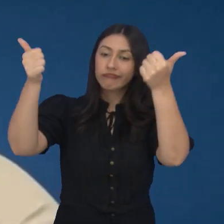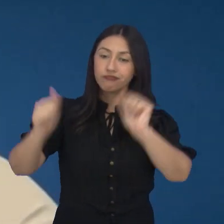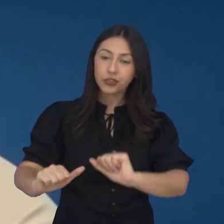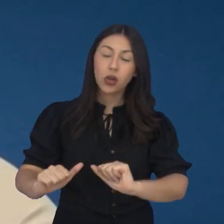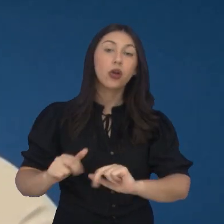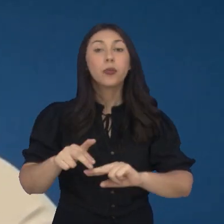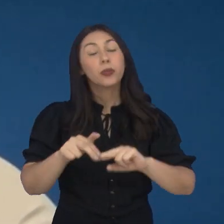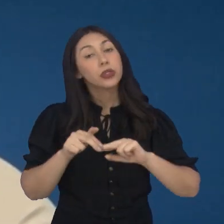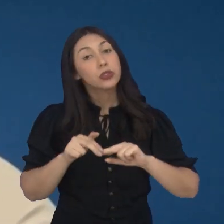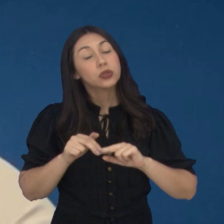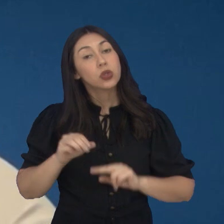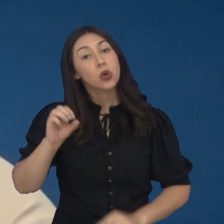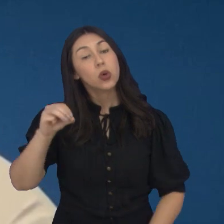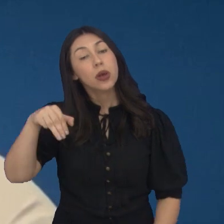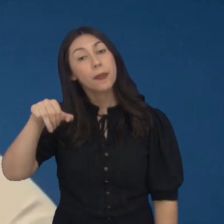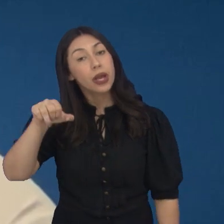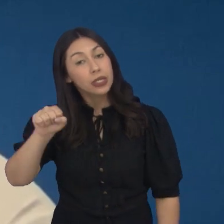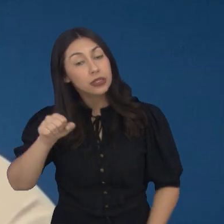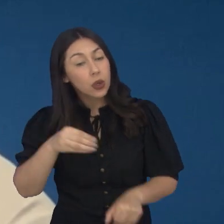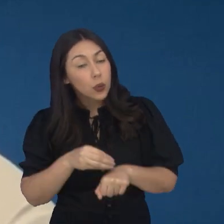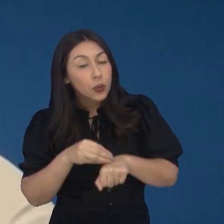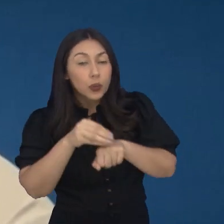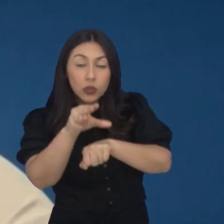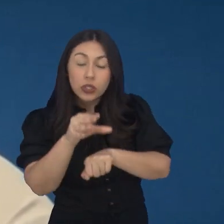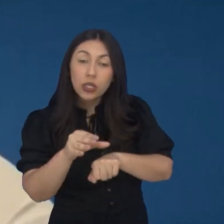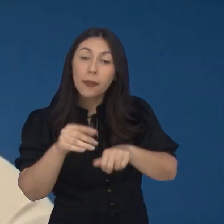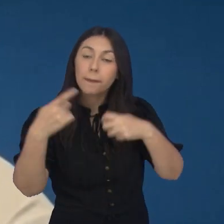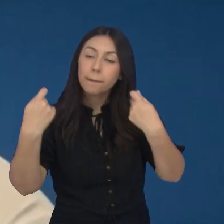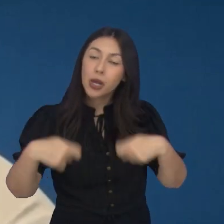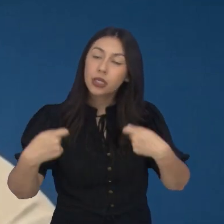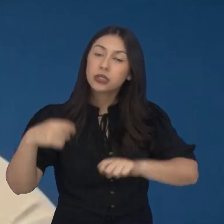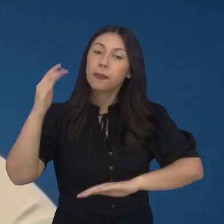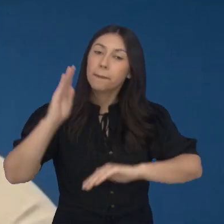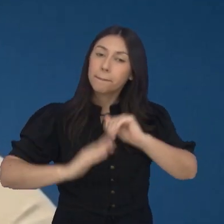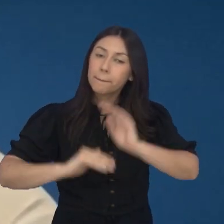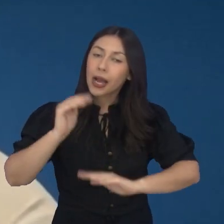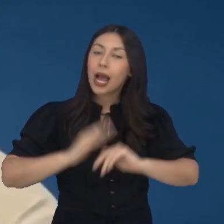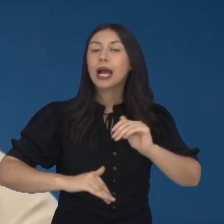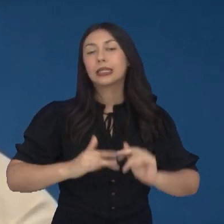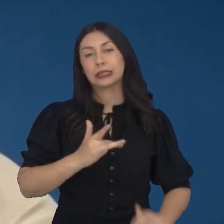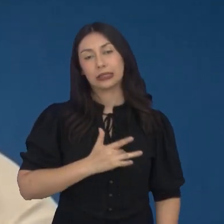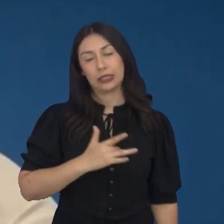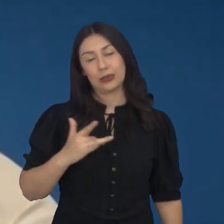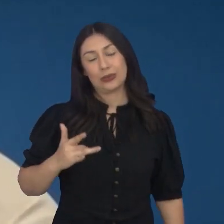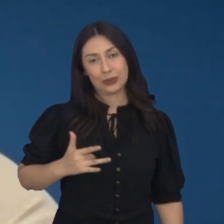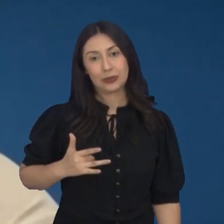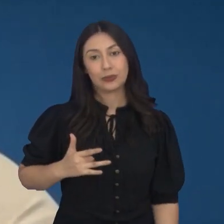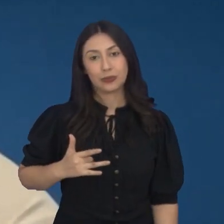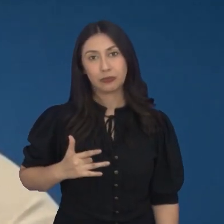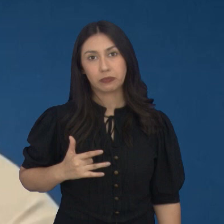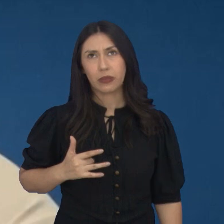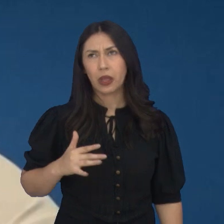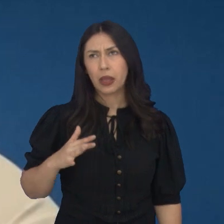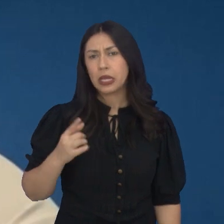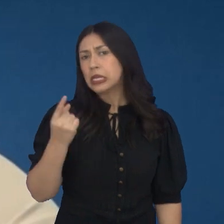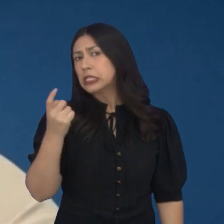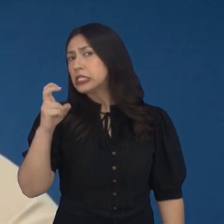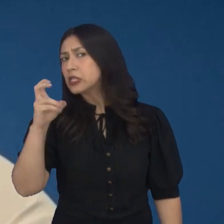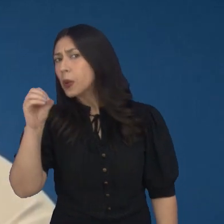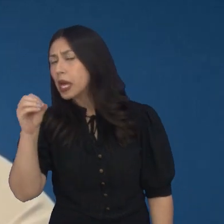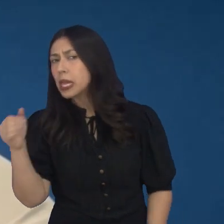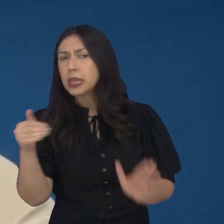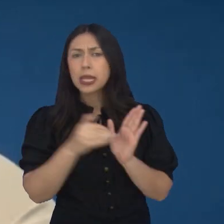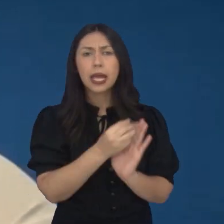da Organização Mundial de Saúde para que a gente tenha uma prática de atividade física saudável. Ou seja, 150 a 300 minutos de atividade